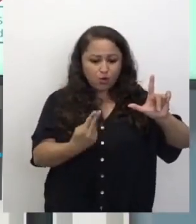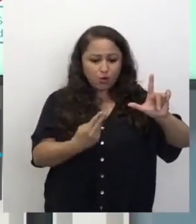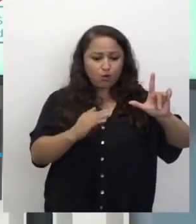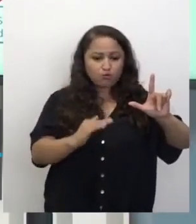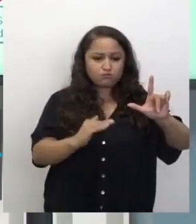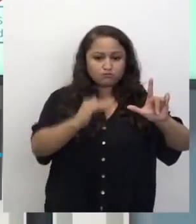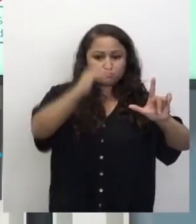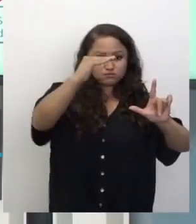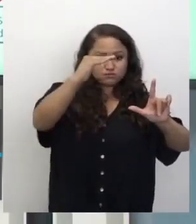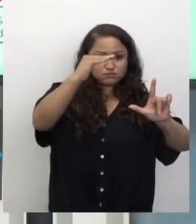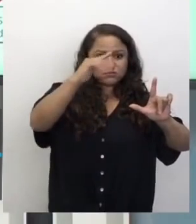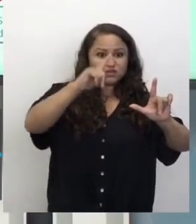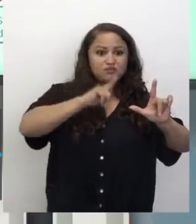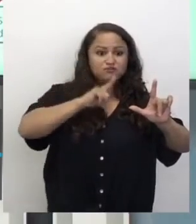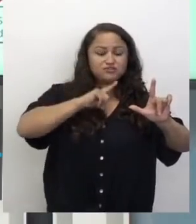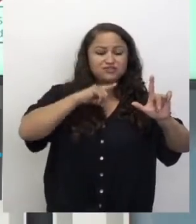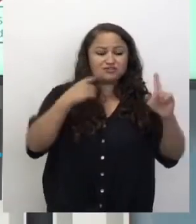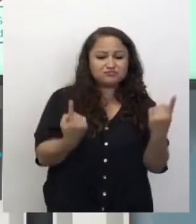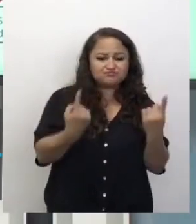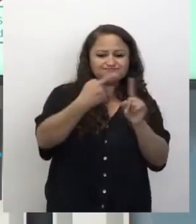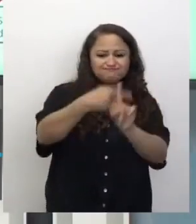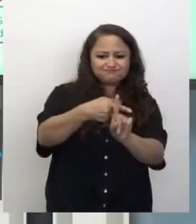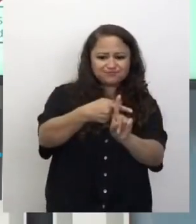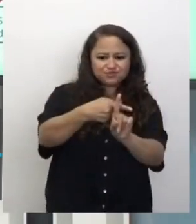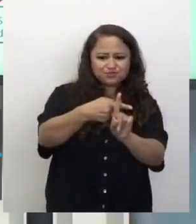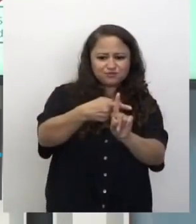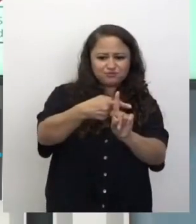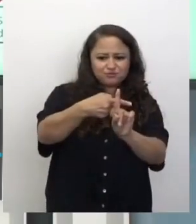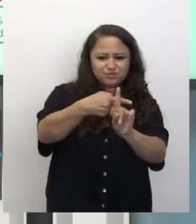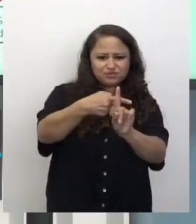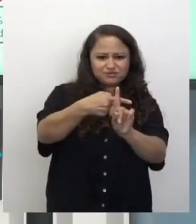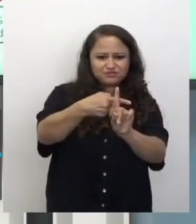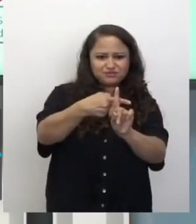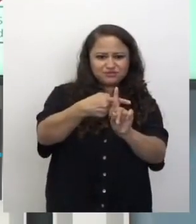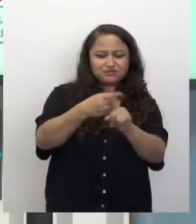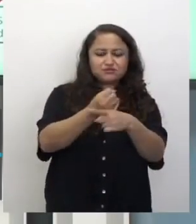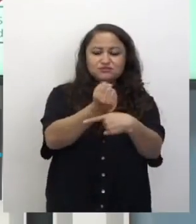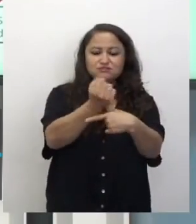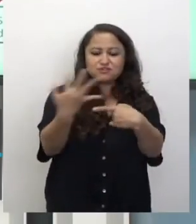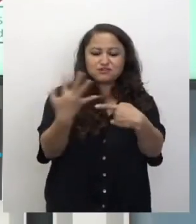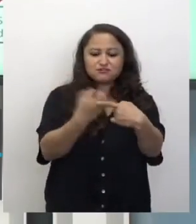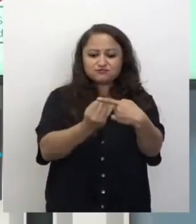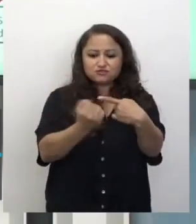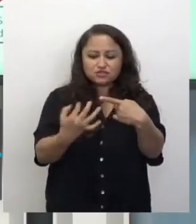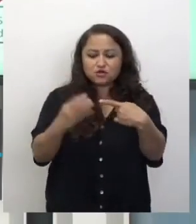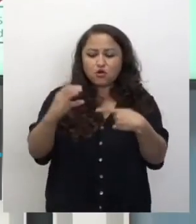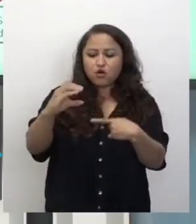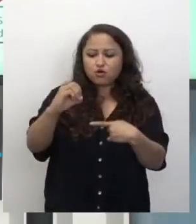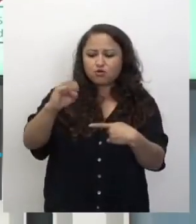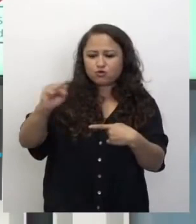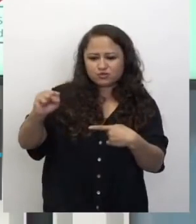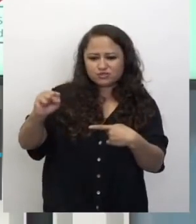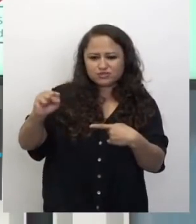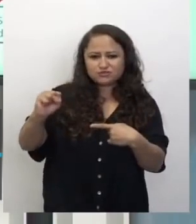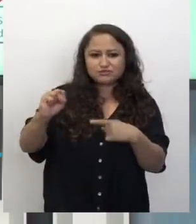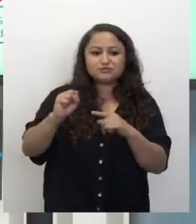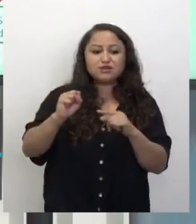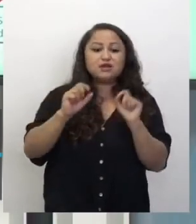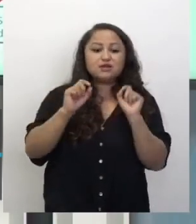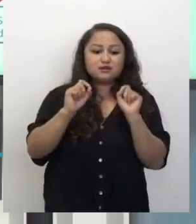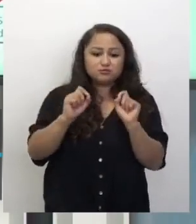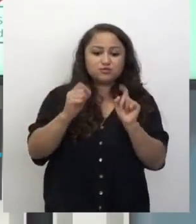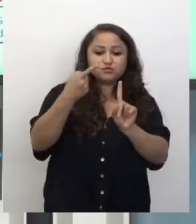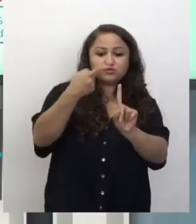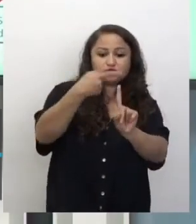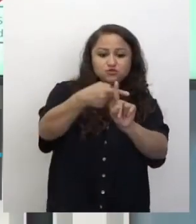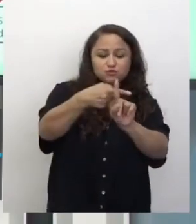ter uma soma, a função cosseno. Então, eu posso somar um número negativo se ela estiver lá para baixo,